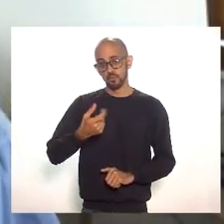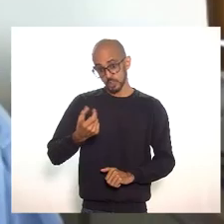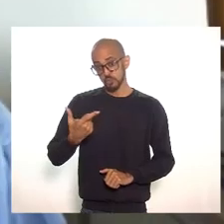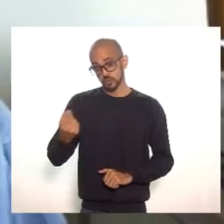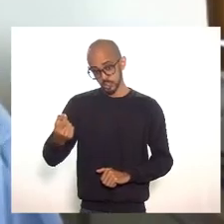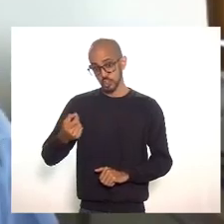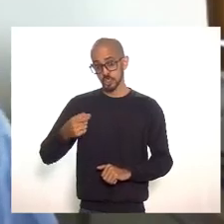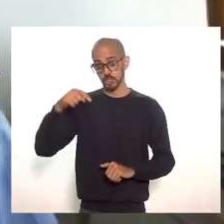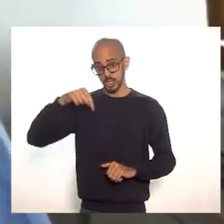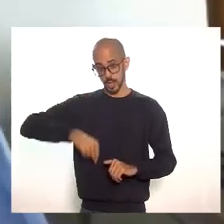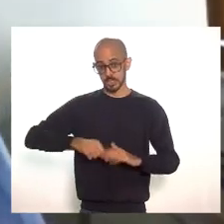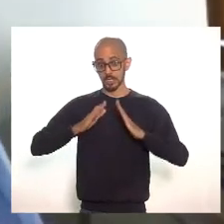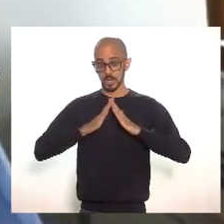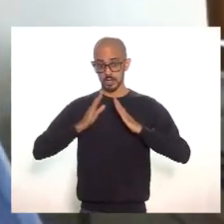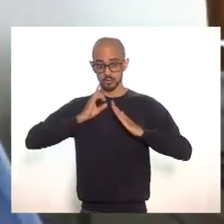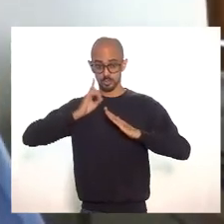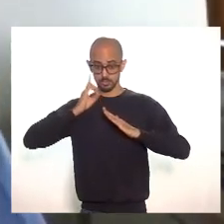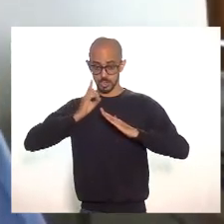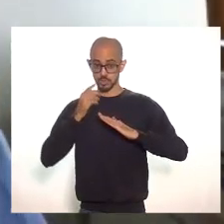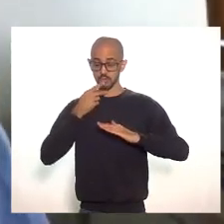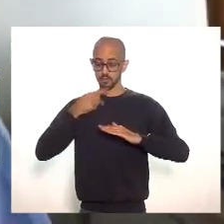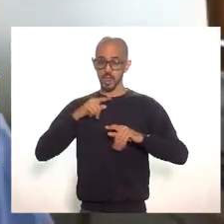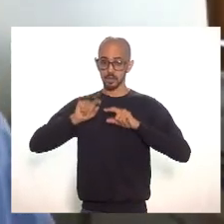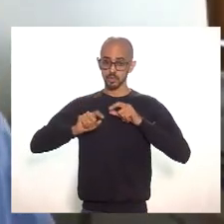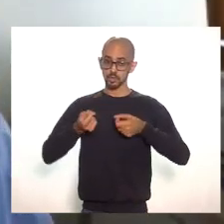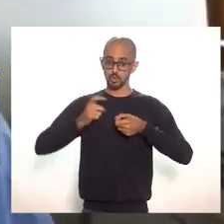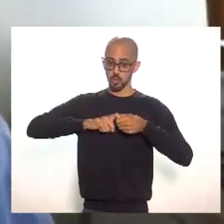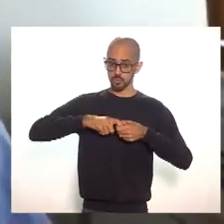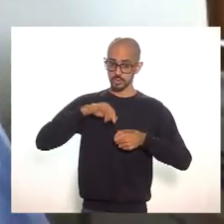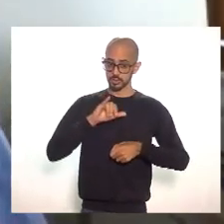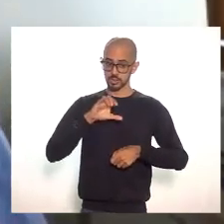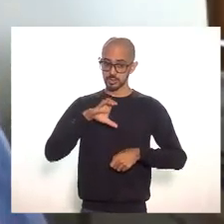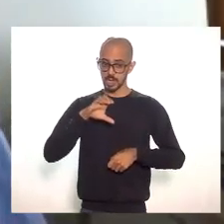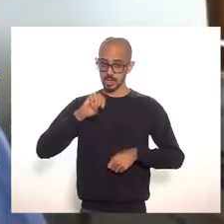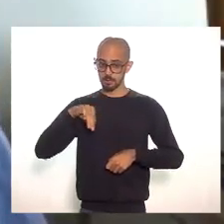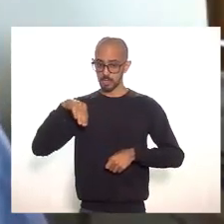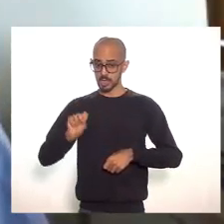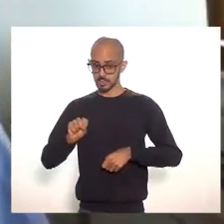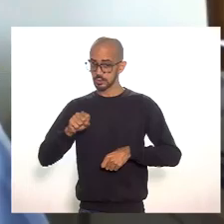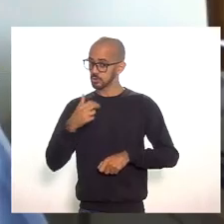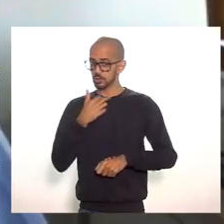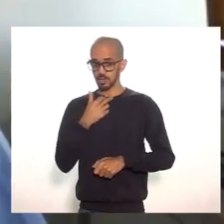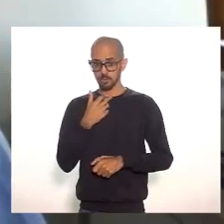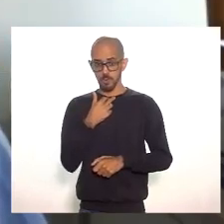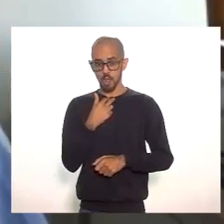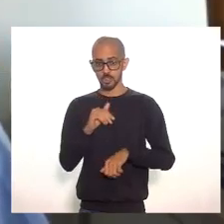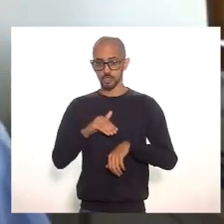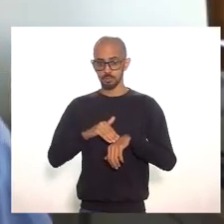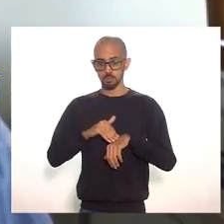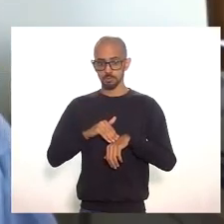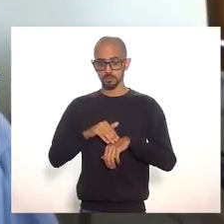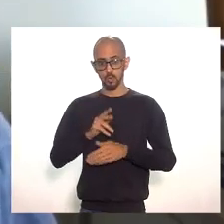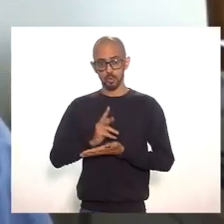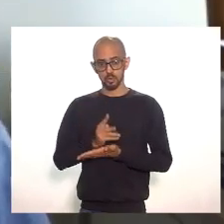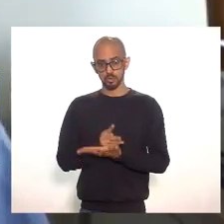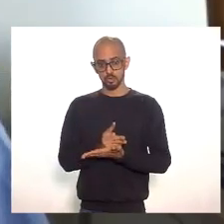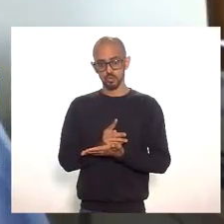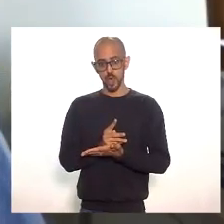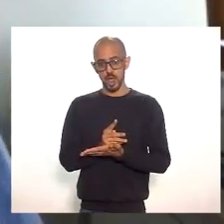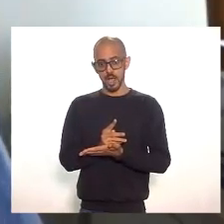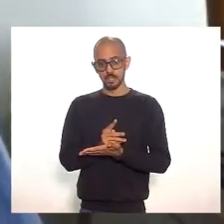que diz que os convênios do ICMS não podem ser mais internalizados por decreto e sim por lei. Então,